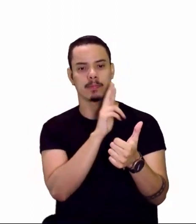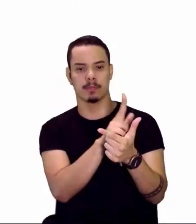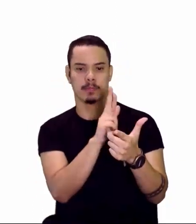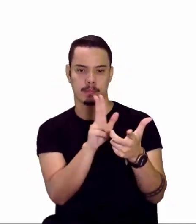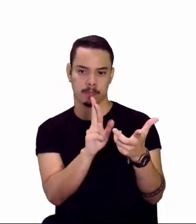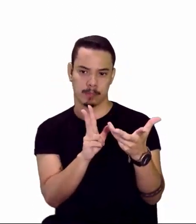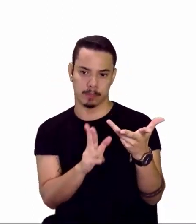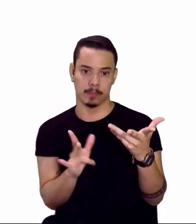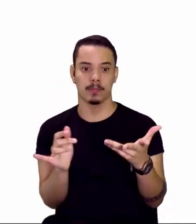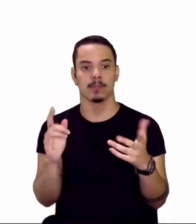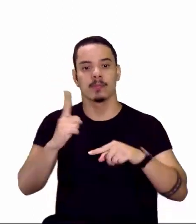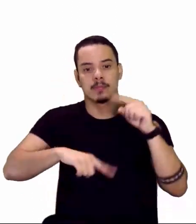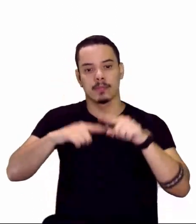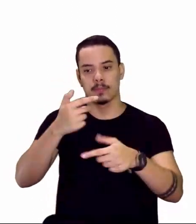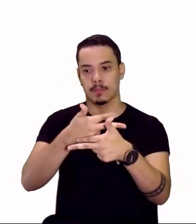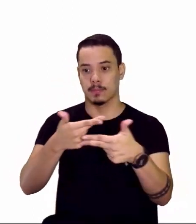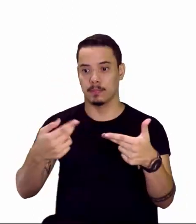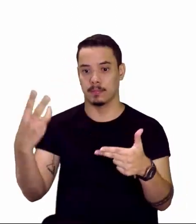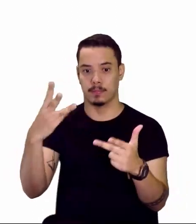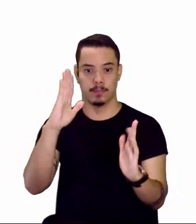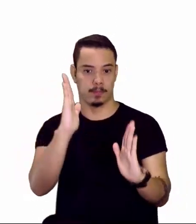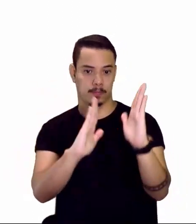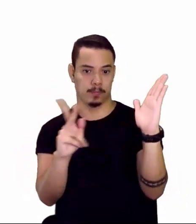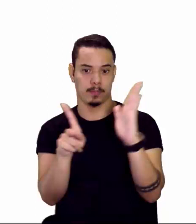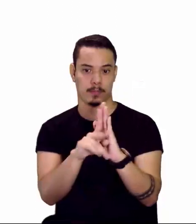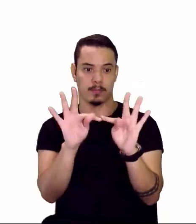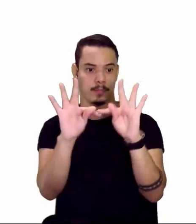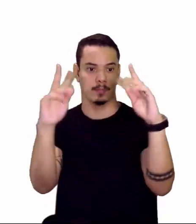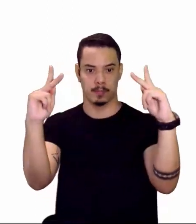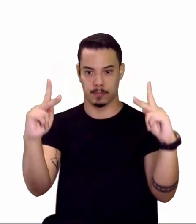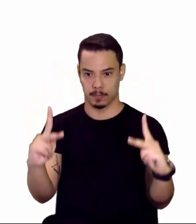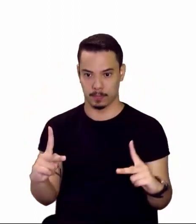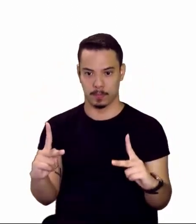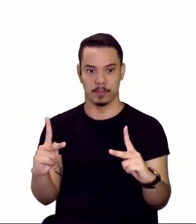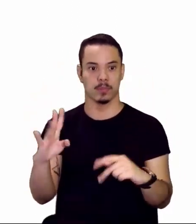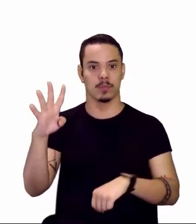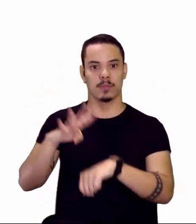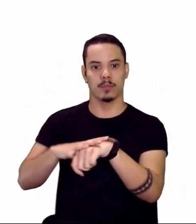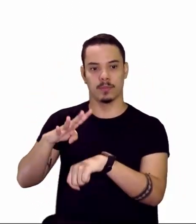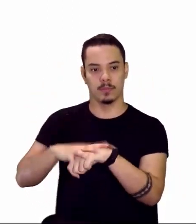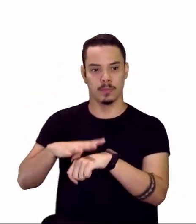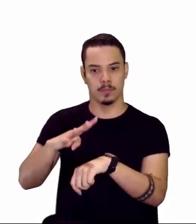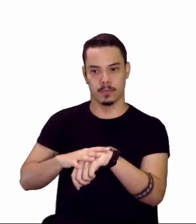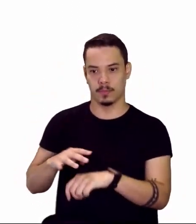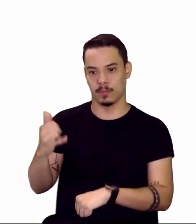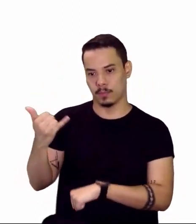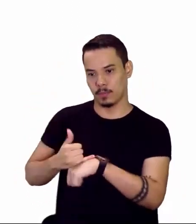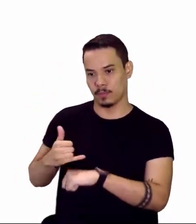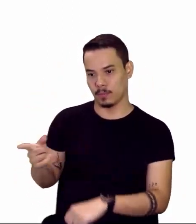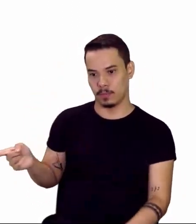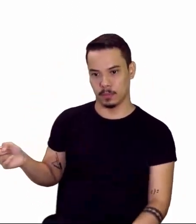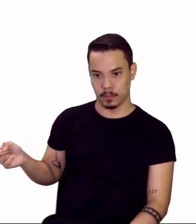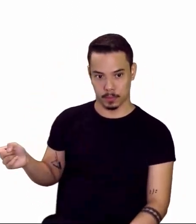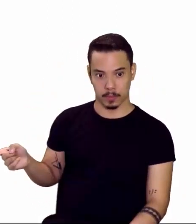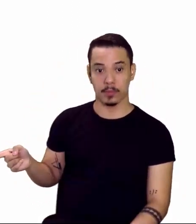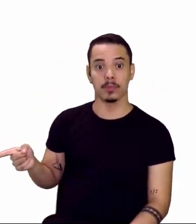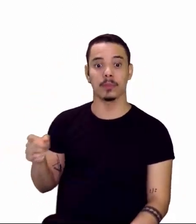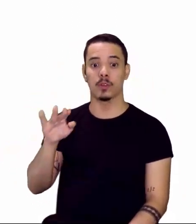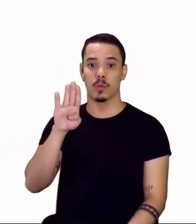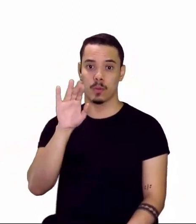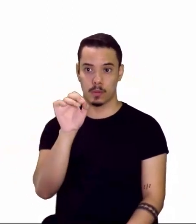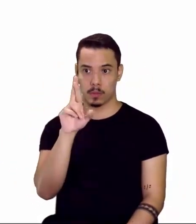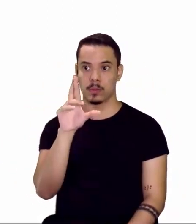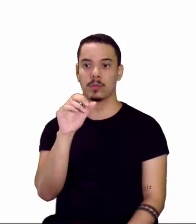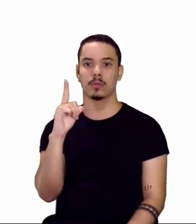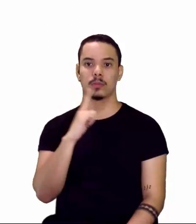octeto, um elemento do terceiro período da tabela periódica, no caso do alumínio e etc. O boro, ele se